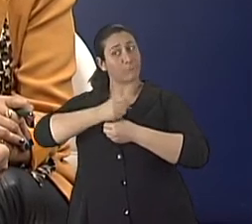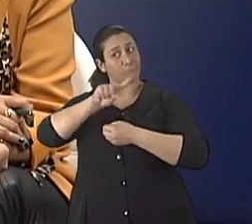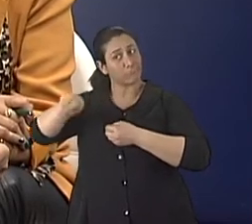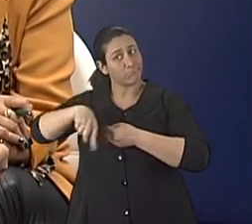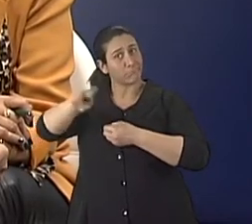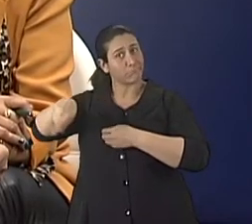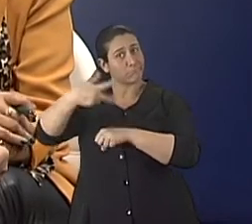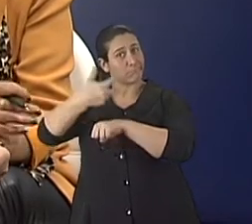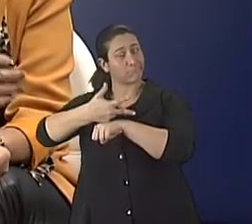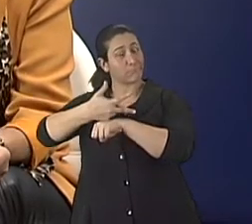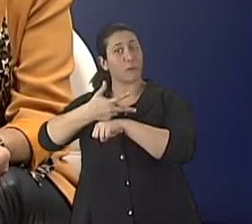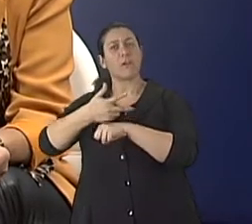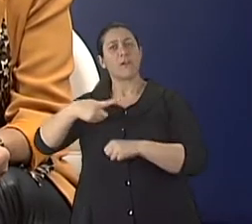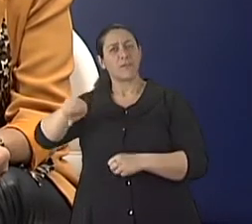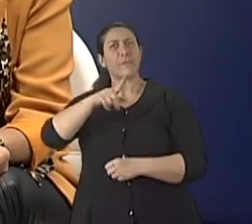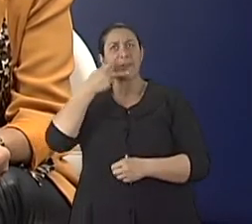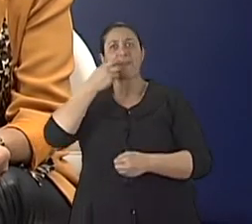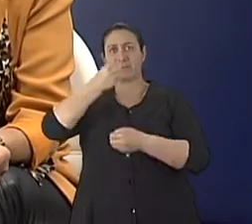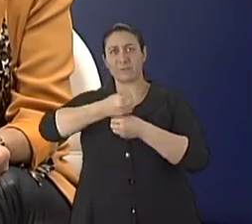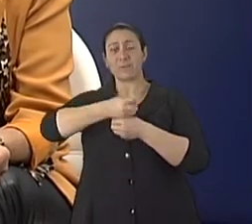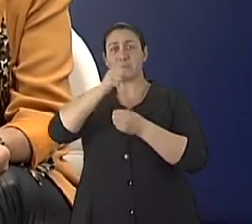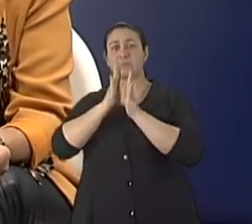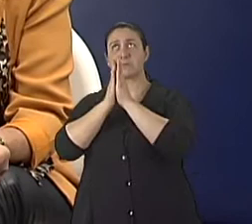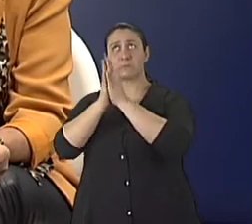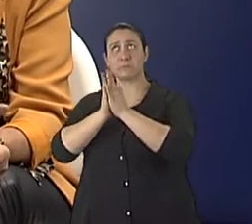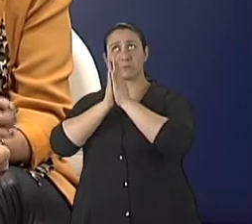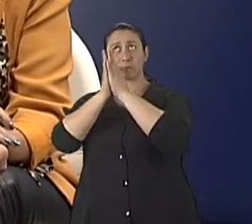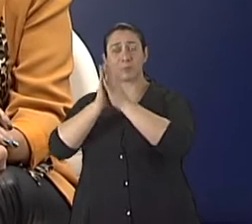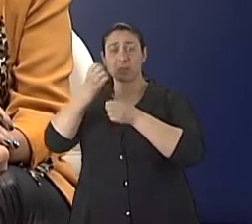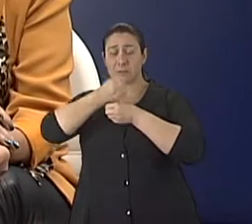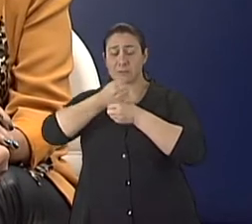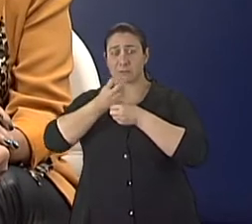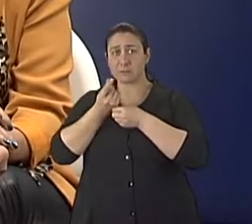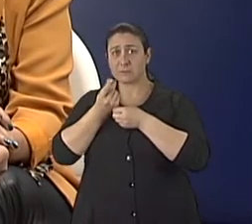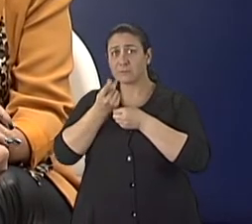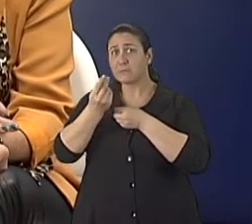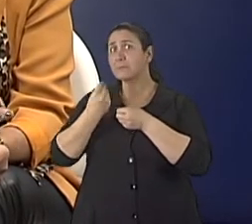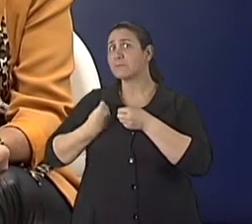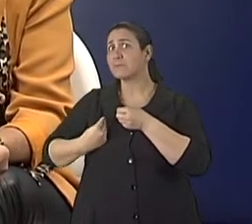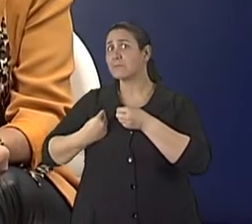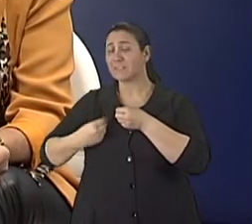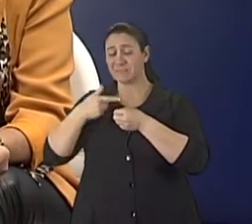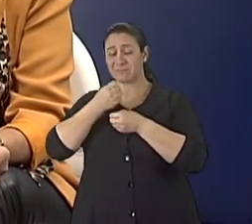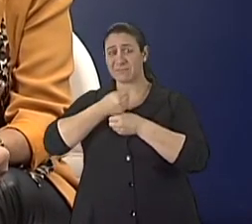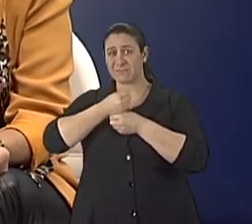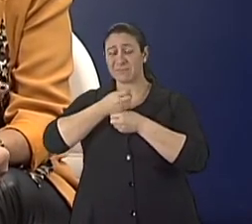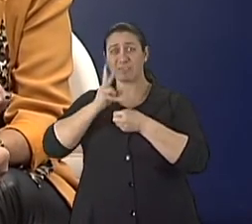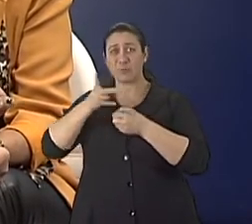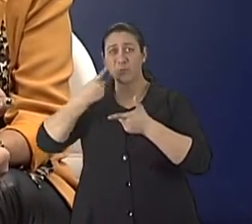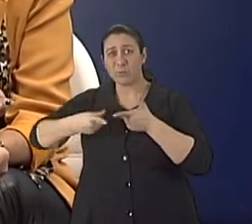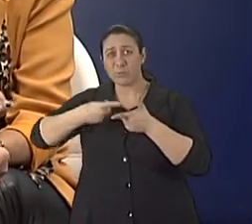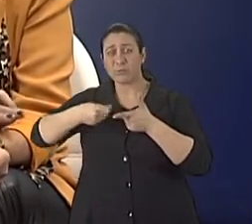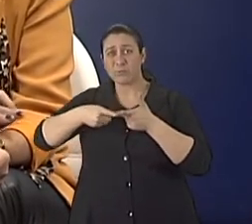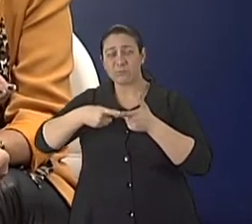pois é nossa coluna ele realizava santo antônio ela muitos e muitos anos ficasse incomodando o menos